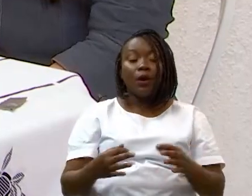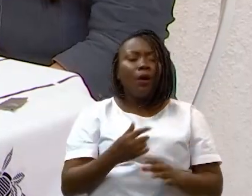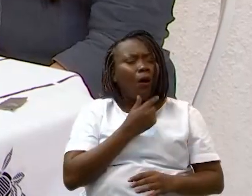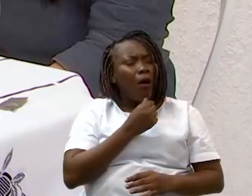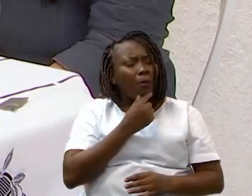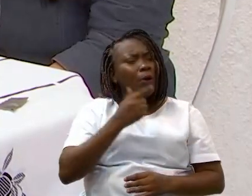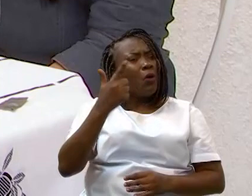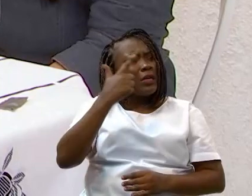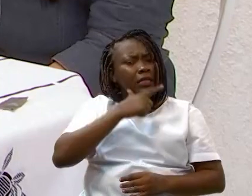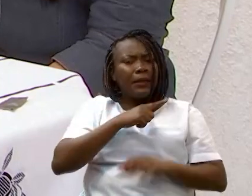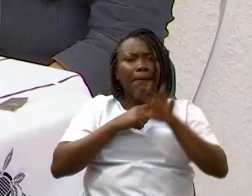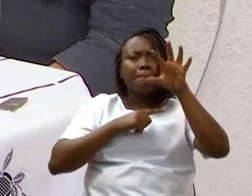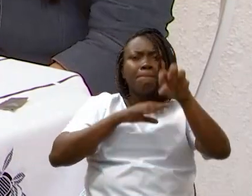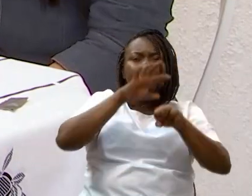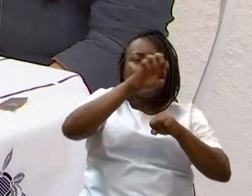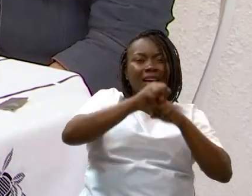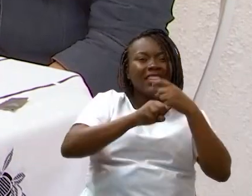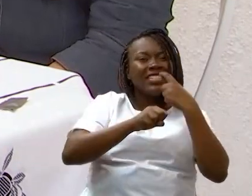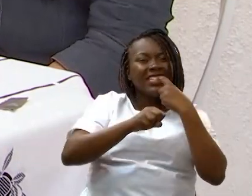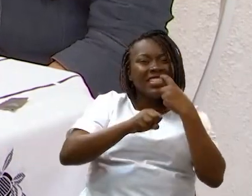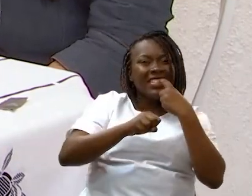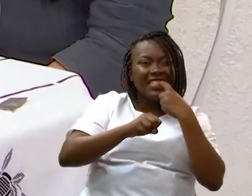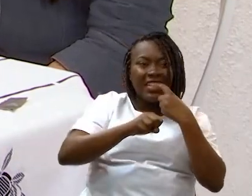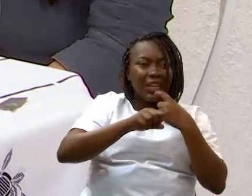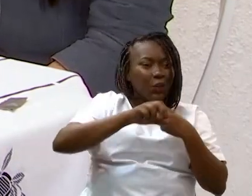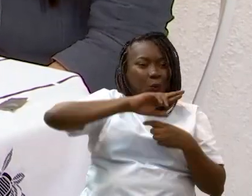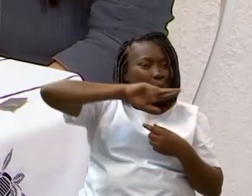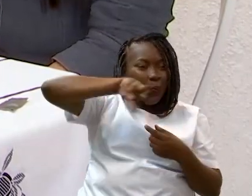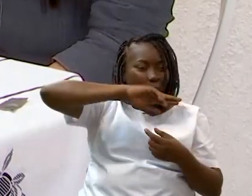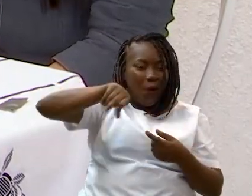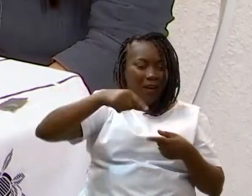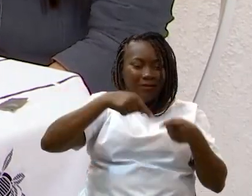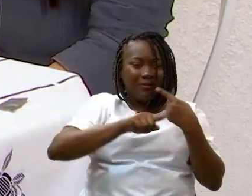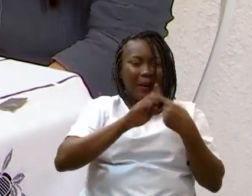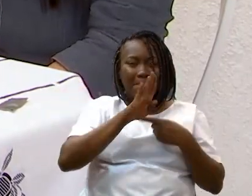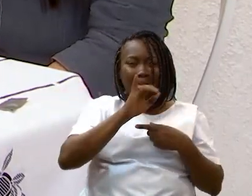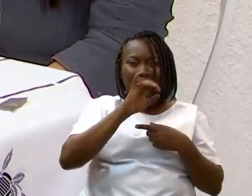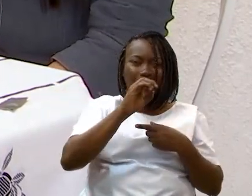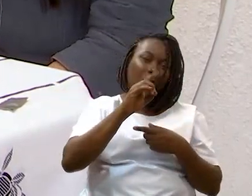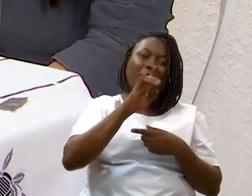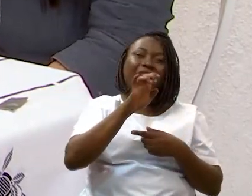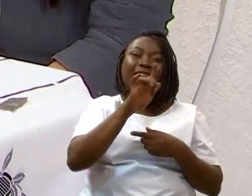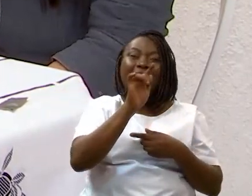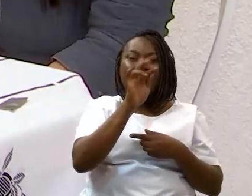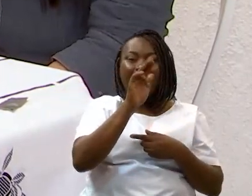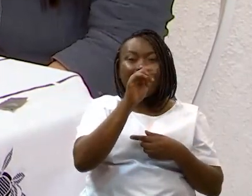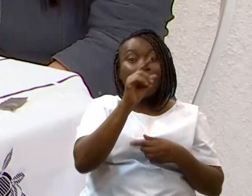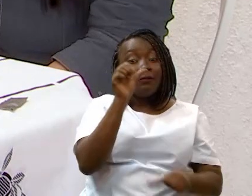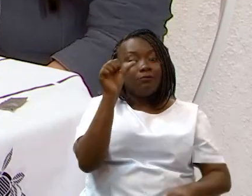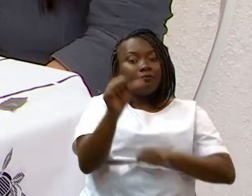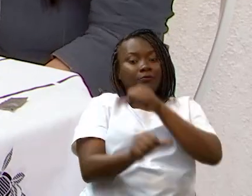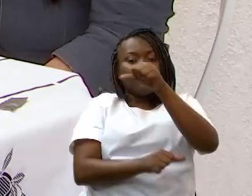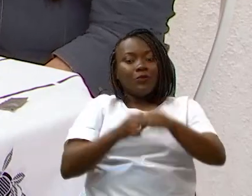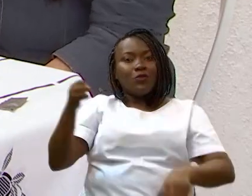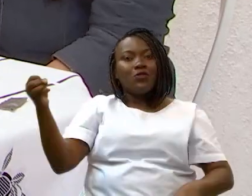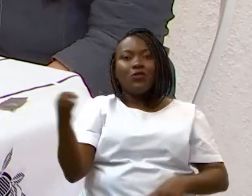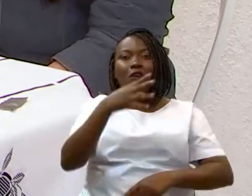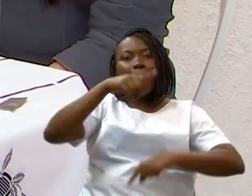conseguindo pegar esse plástico que não biodegrada e transformar ele em uma nova matéria-prima